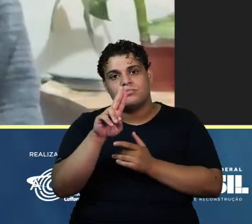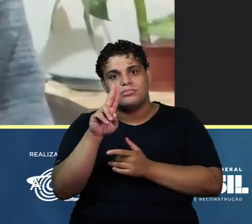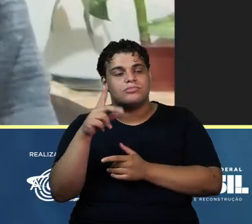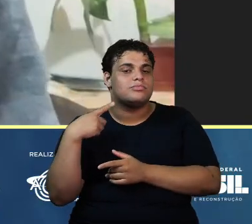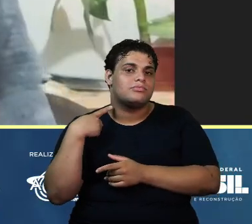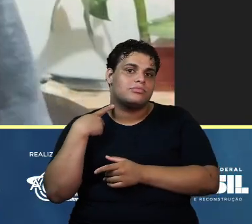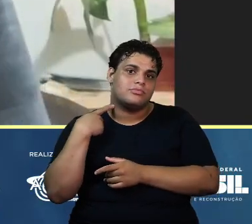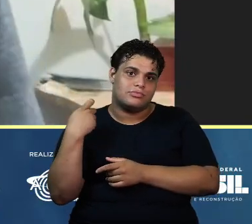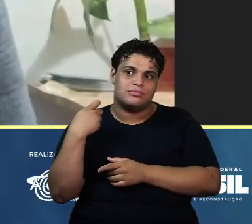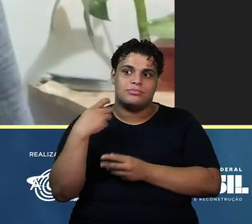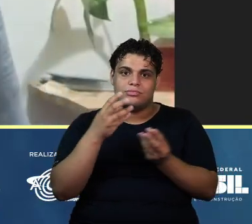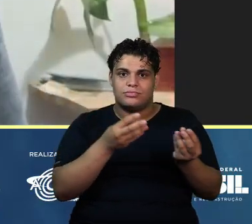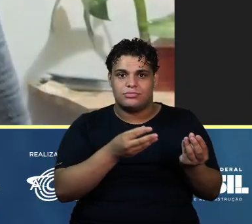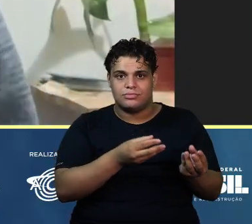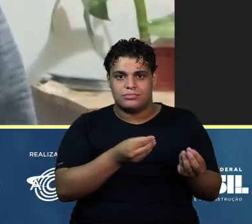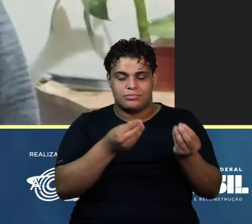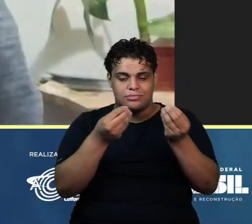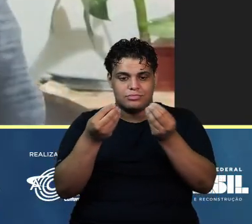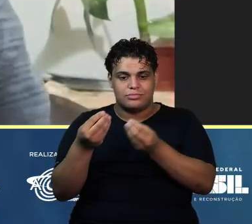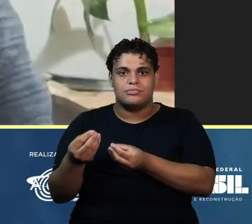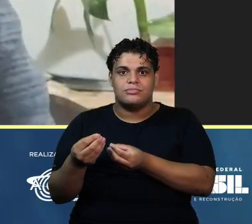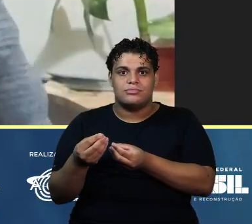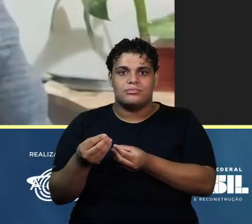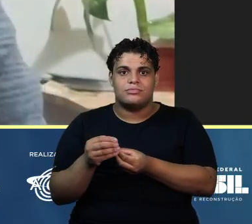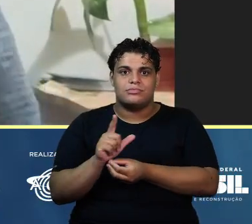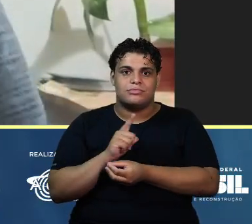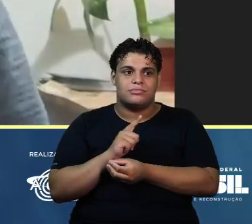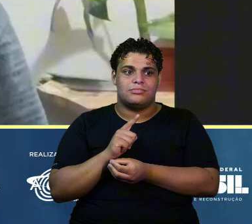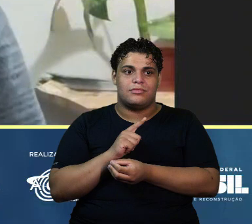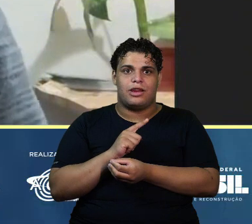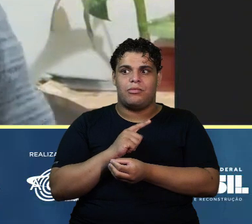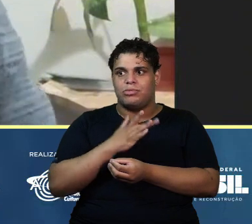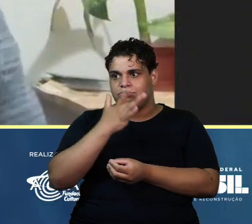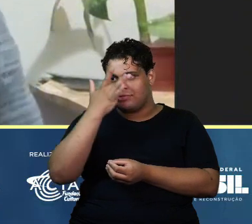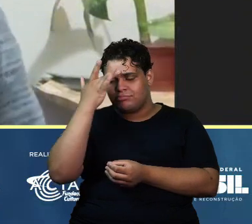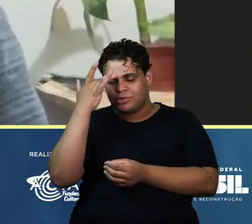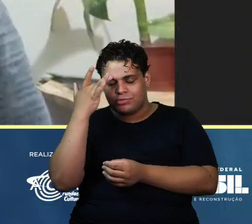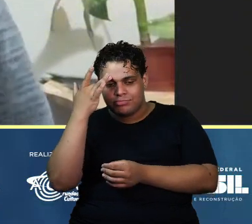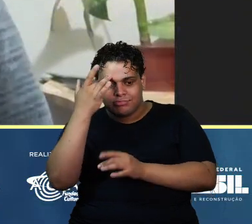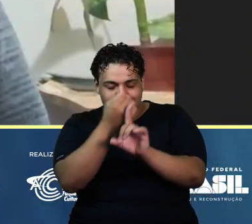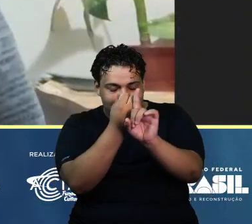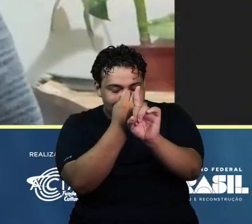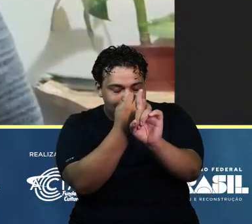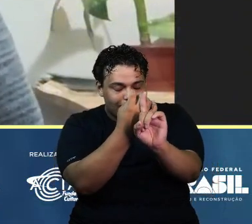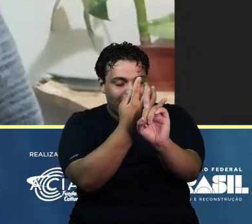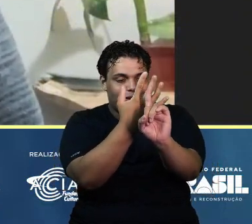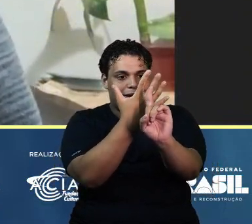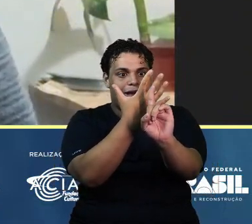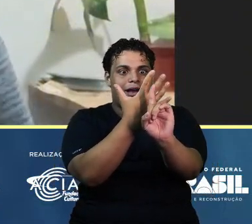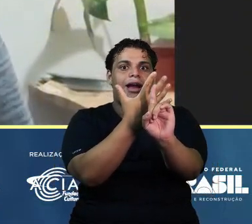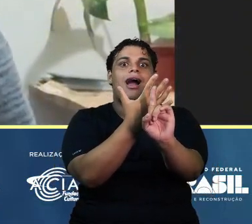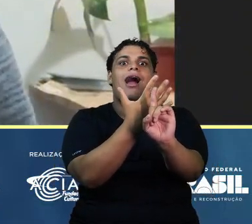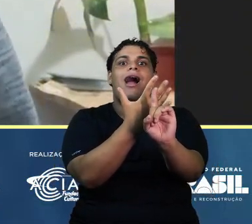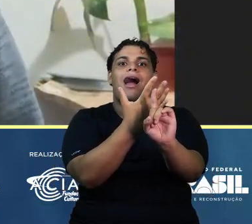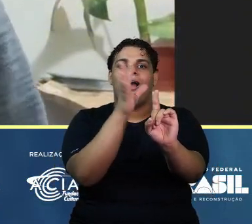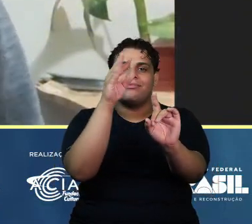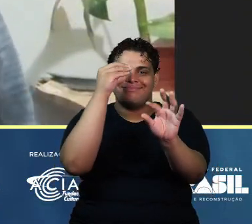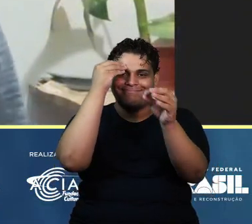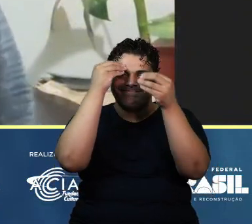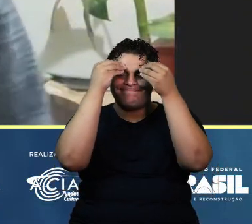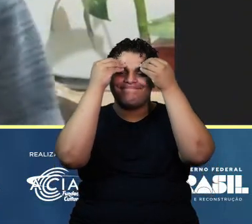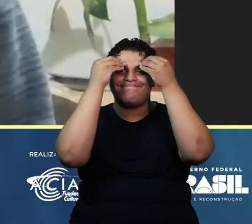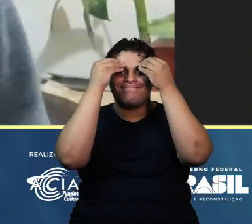que a gente coleta, para realmente trazer um impacto nas pessoas que estão ali, né? De uma forma mais